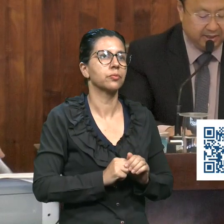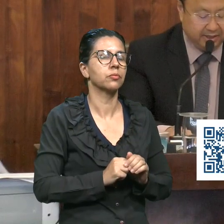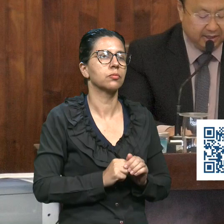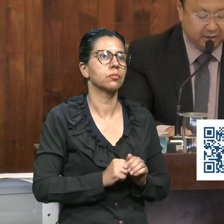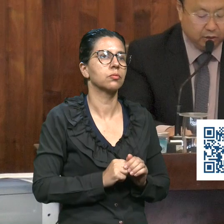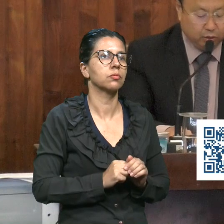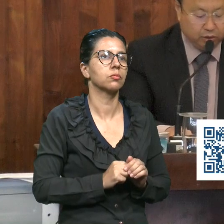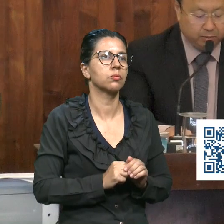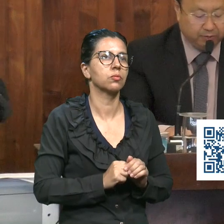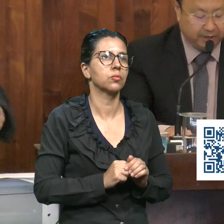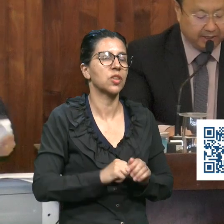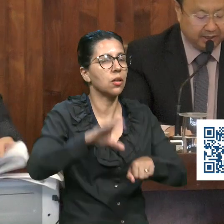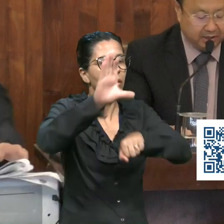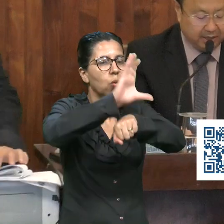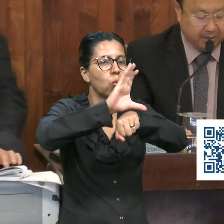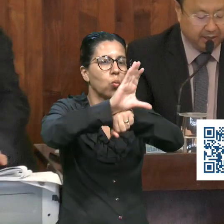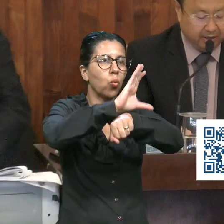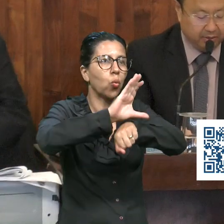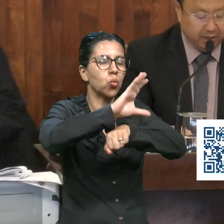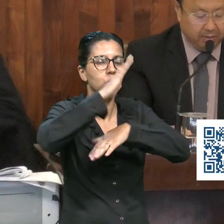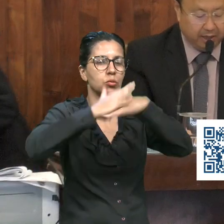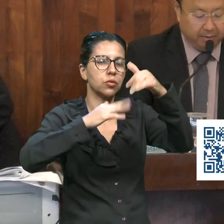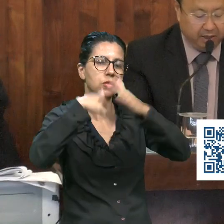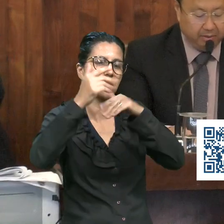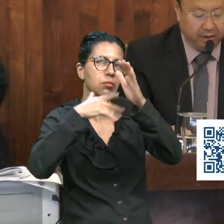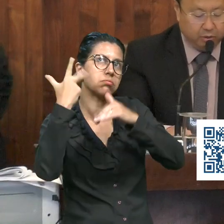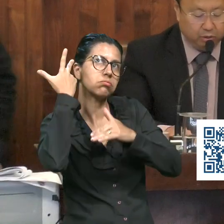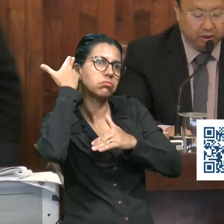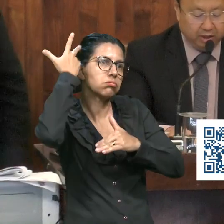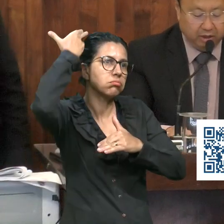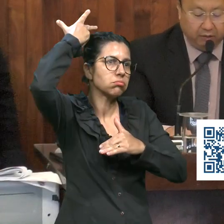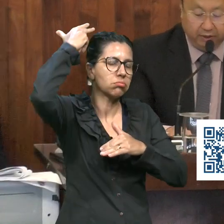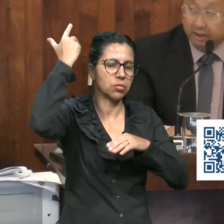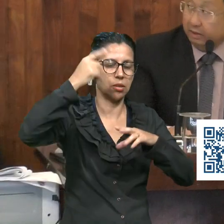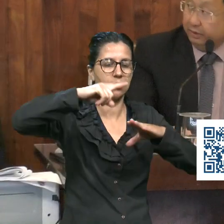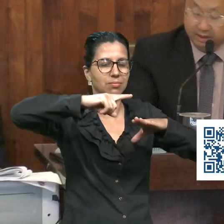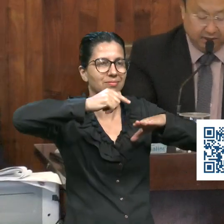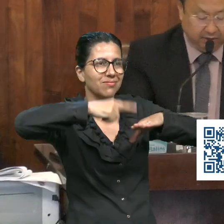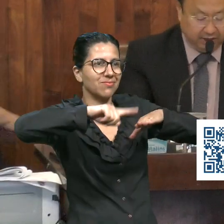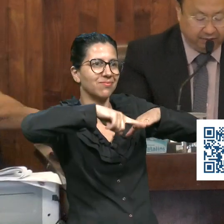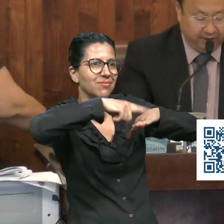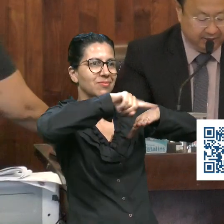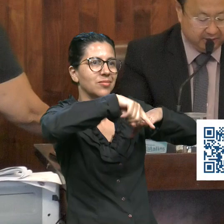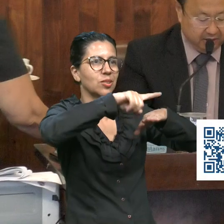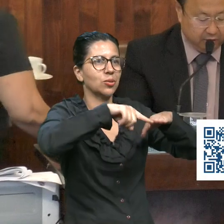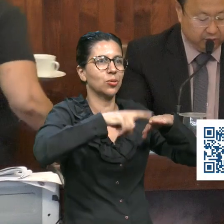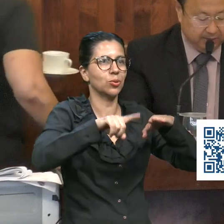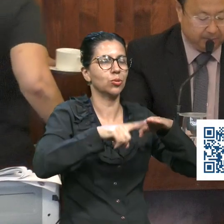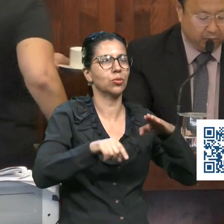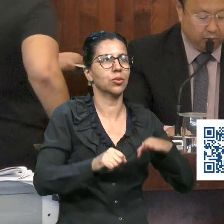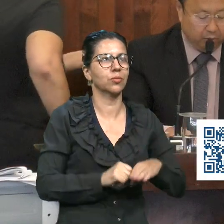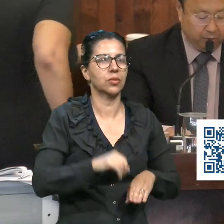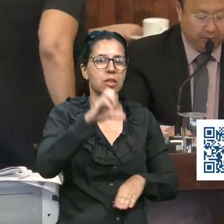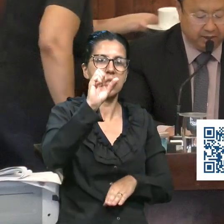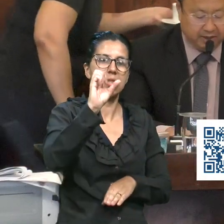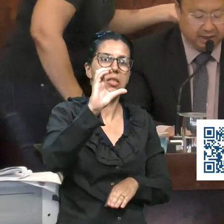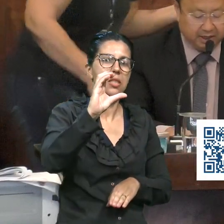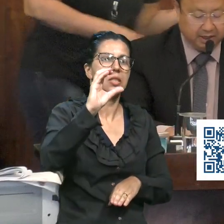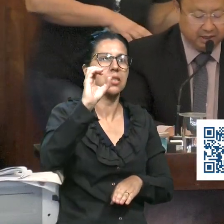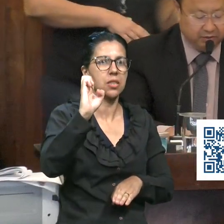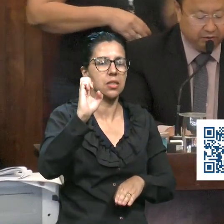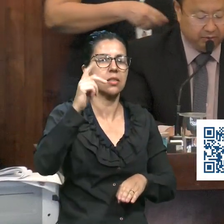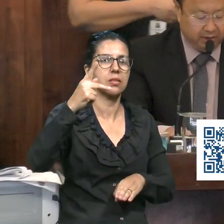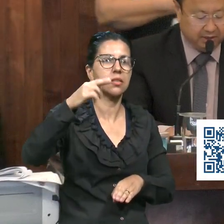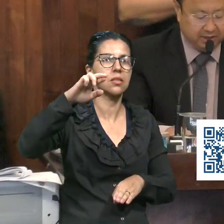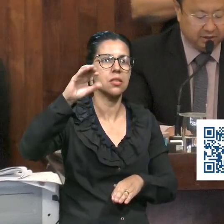sobre a existência de cursos profissionalizantes de cabeleireiro, barbeiro e manicure, oferecido através do CEPROM ou por meio da